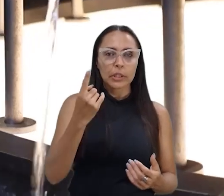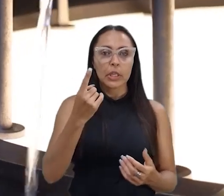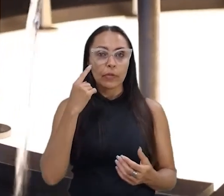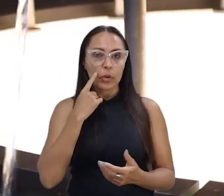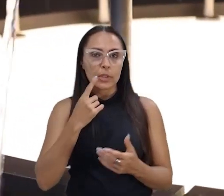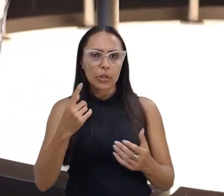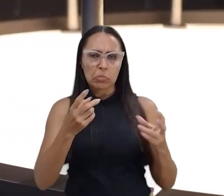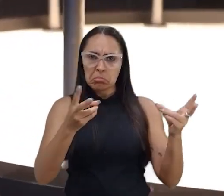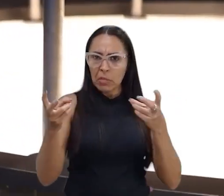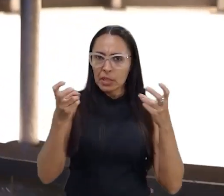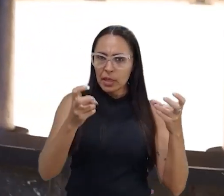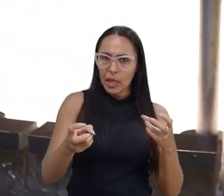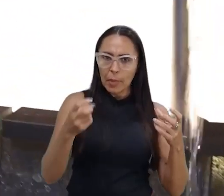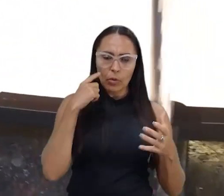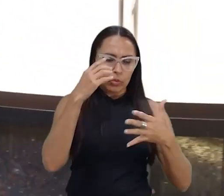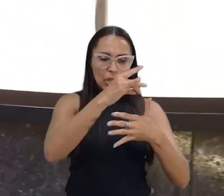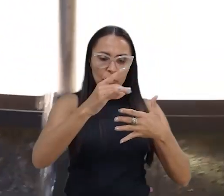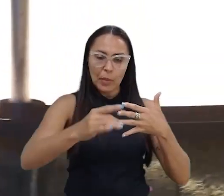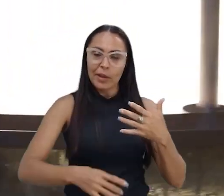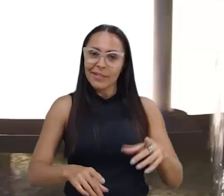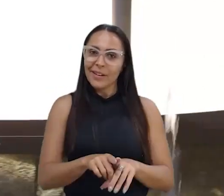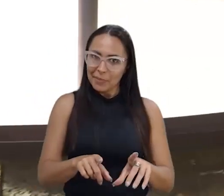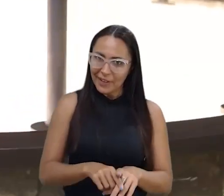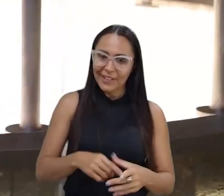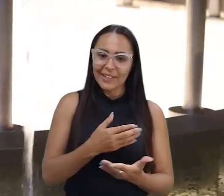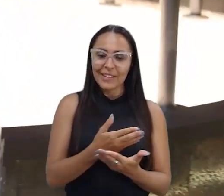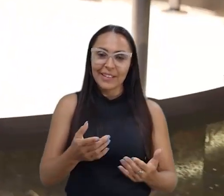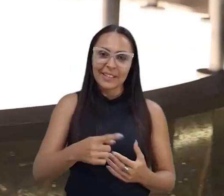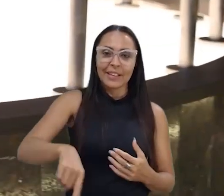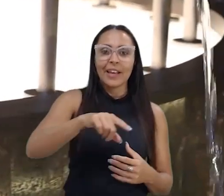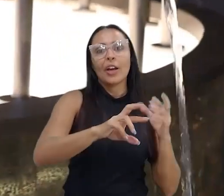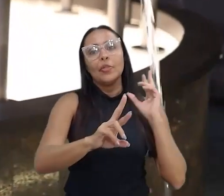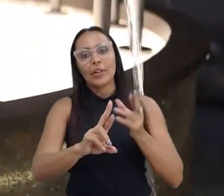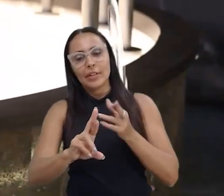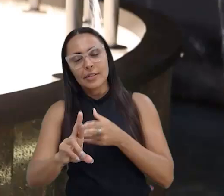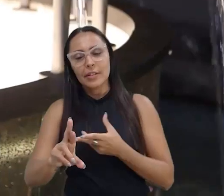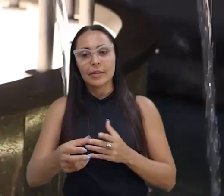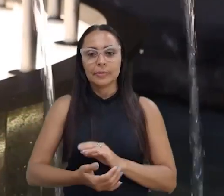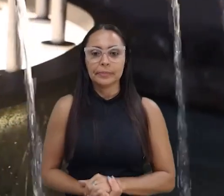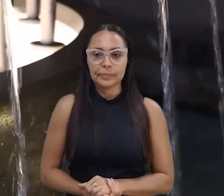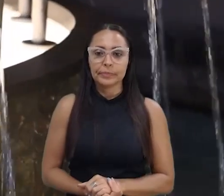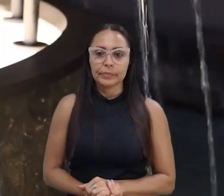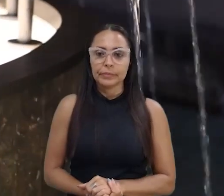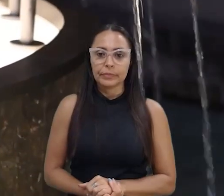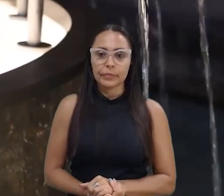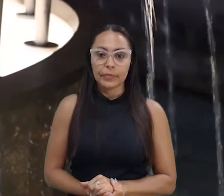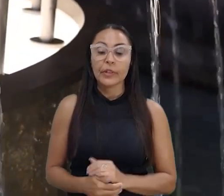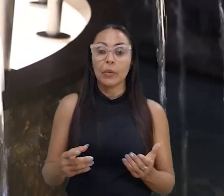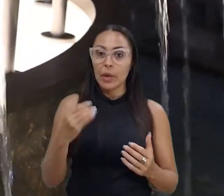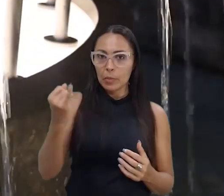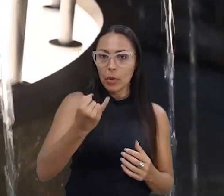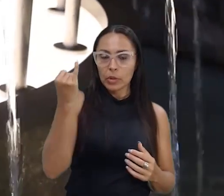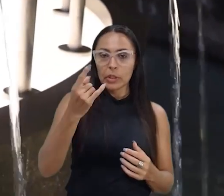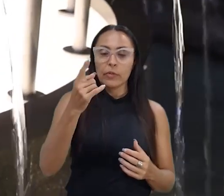esses aspectos e utilizem para produções de vocês e se referenciem sempre que puderem. É bem interessante